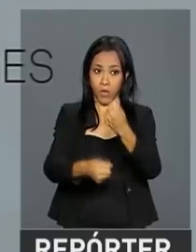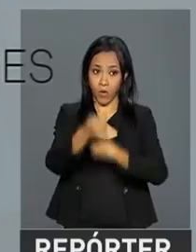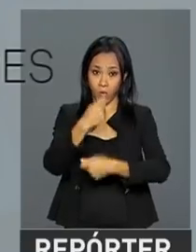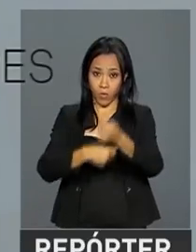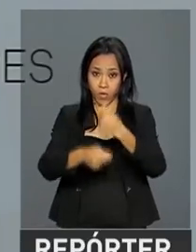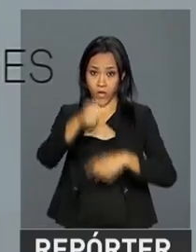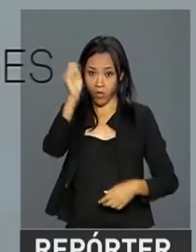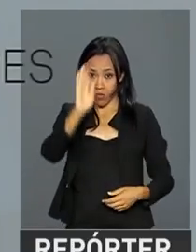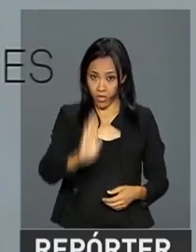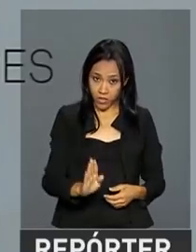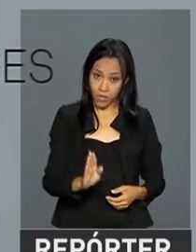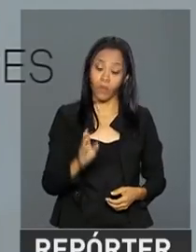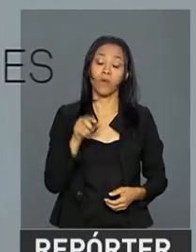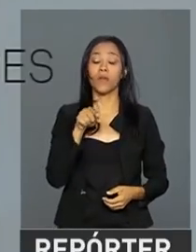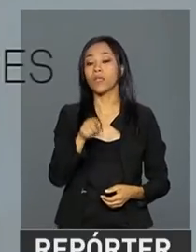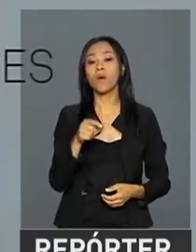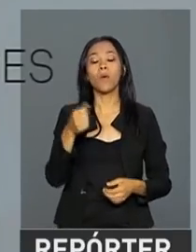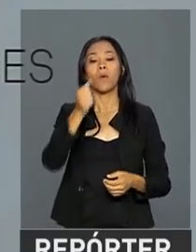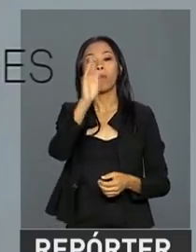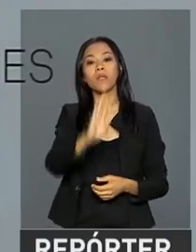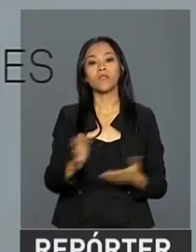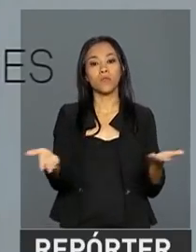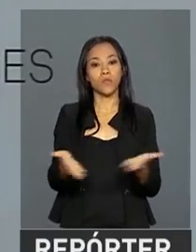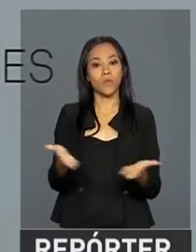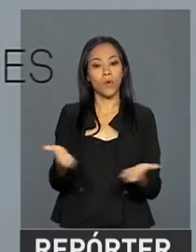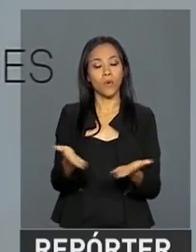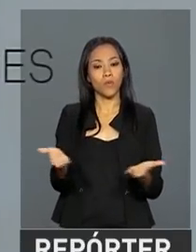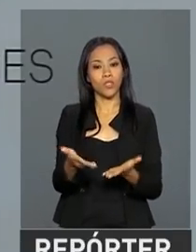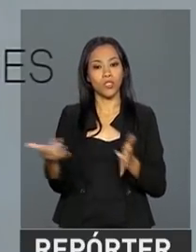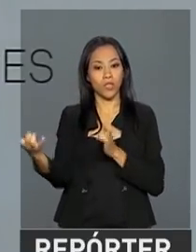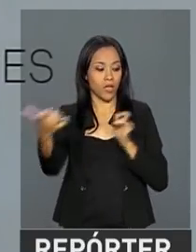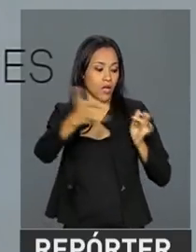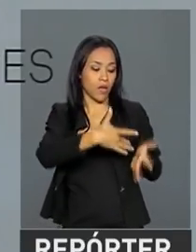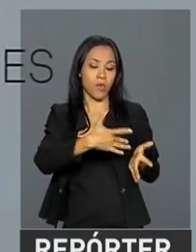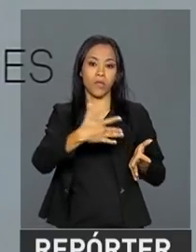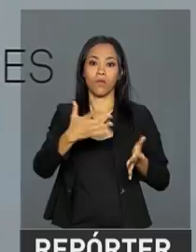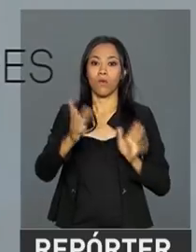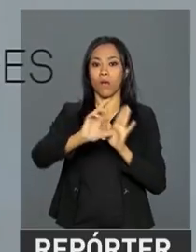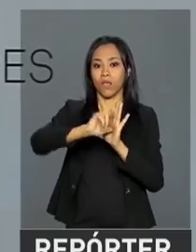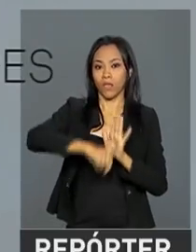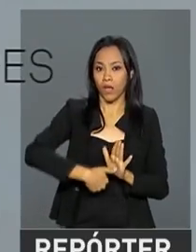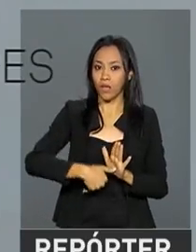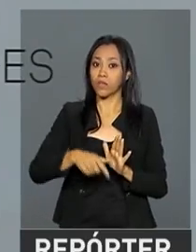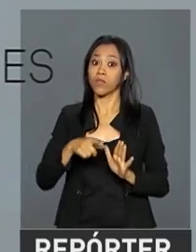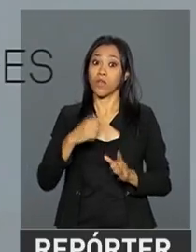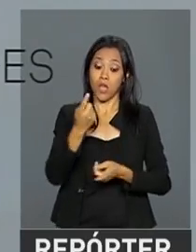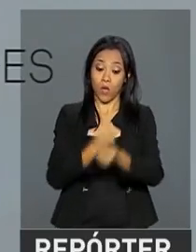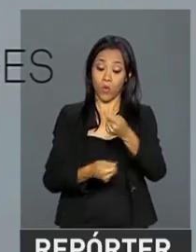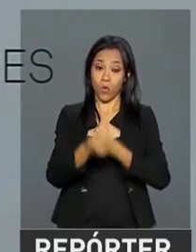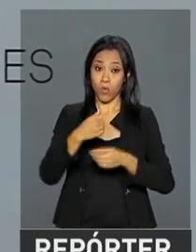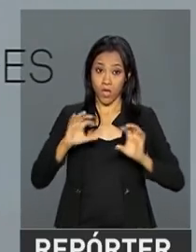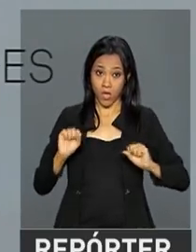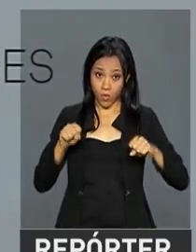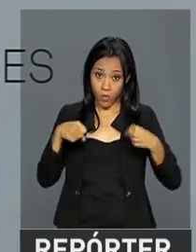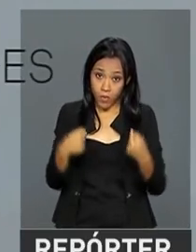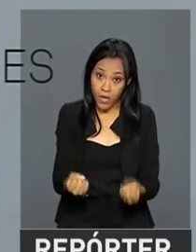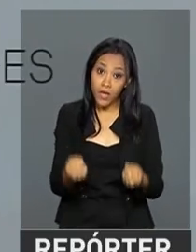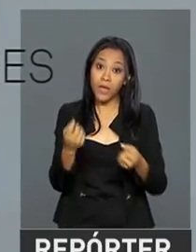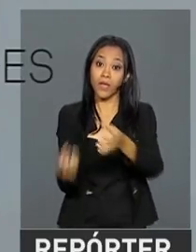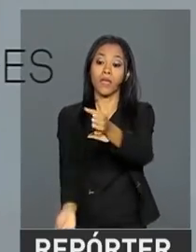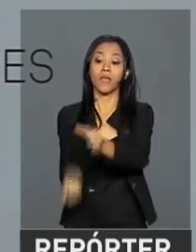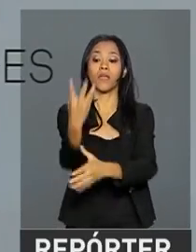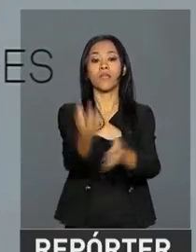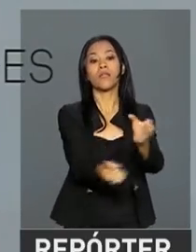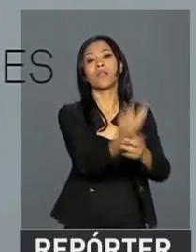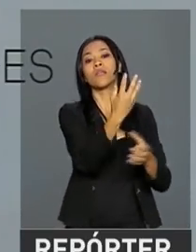o brasil de hoje deixou para trás a recessão nossa economia se recupera cria postos de trabalho ea